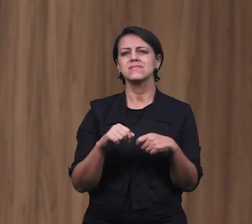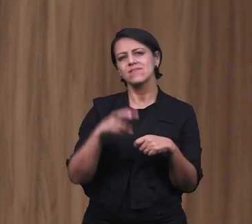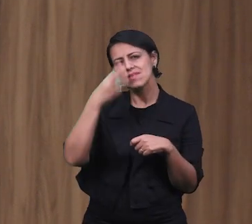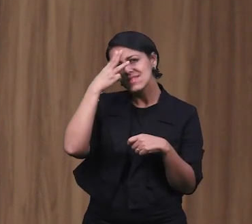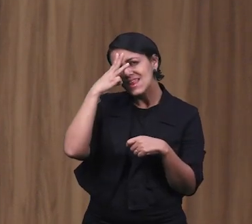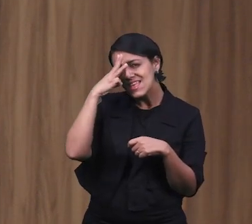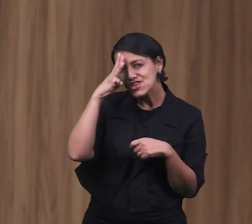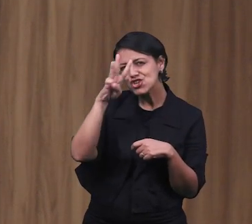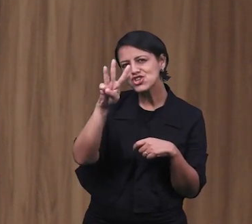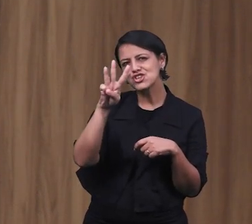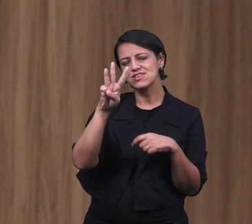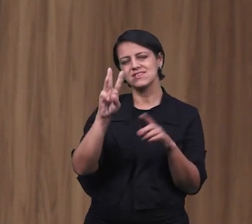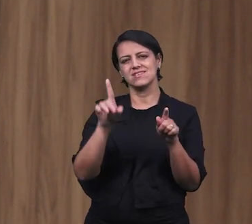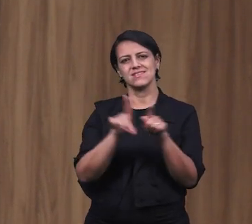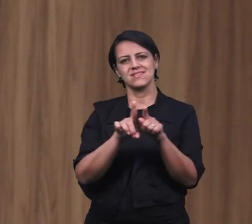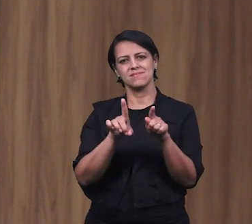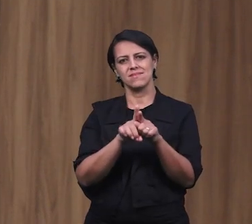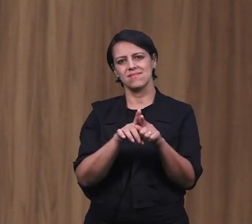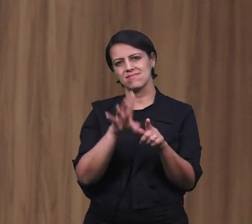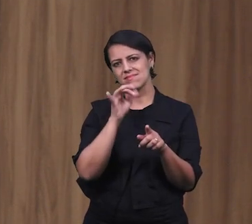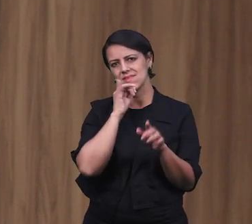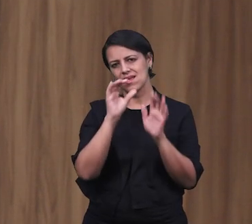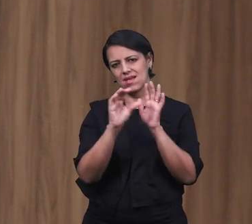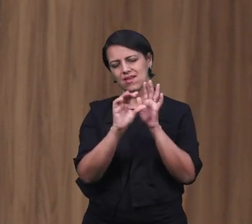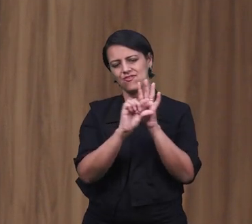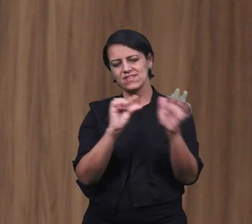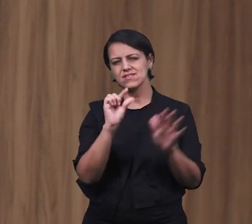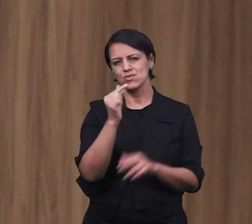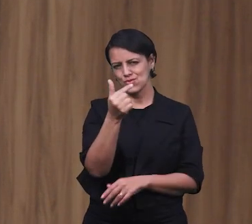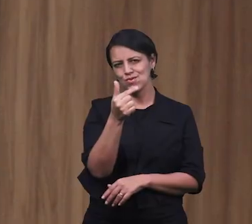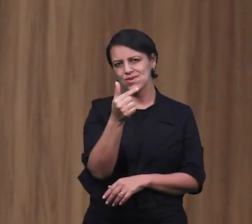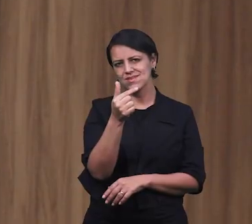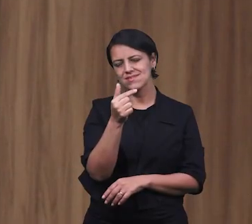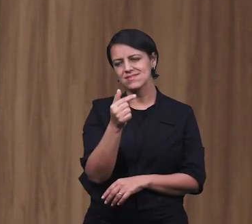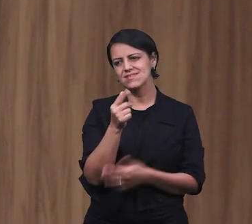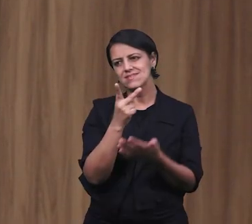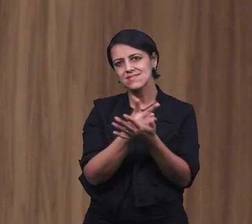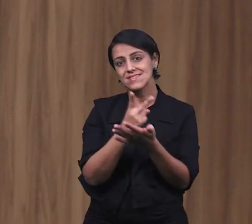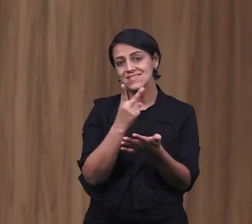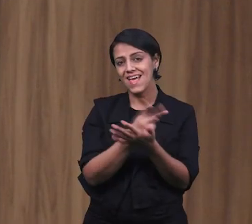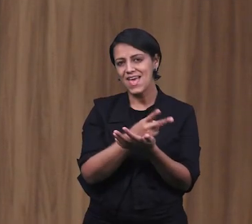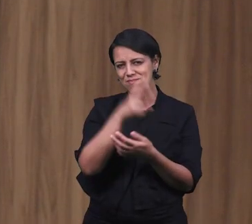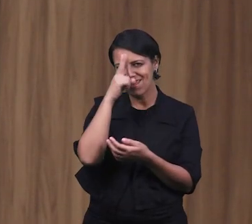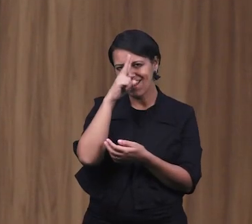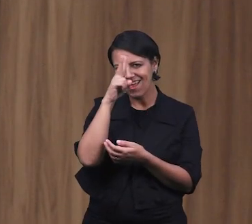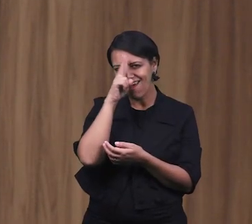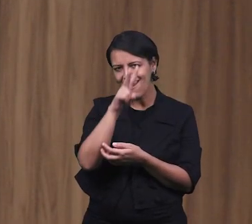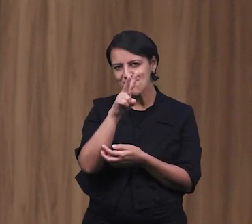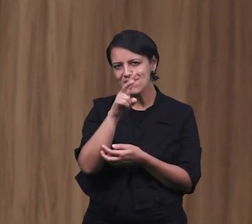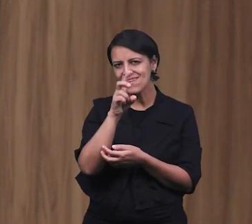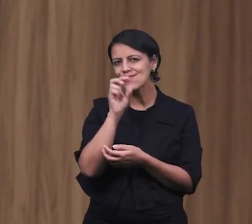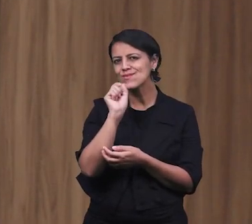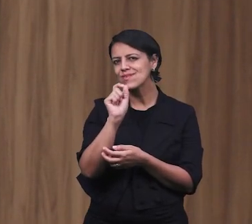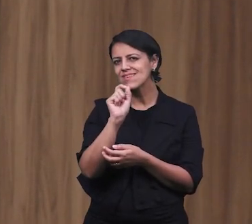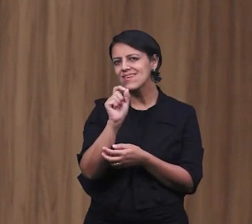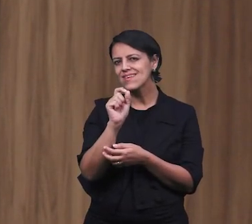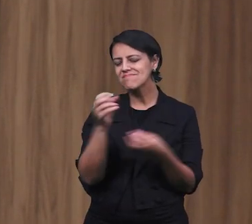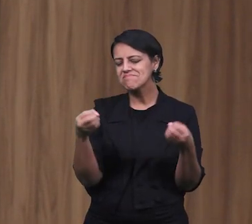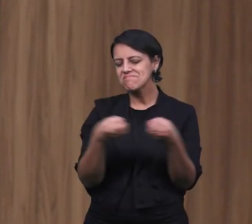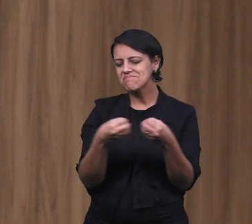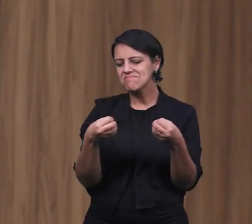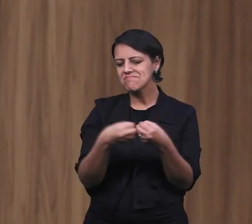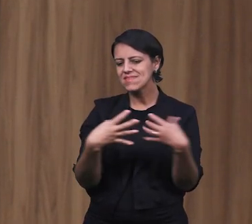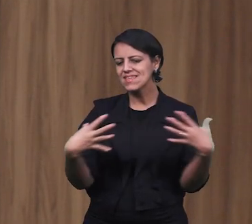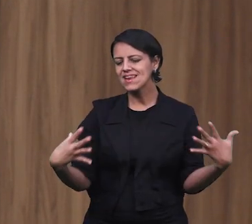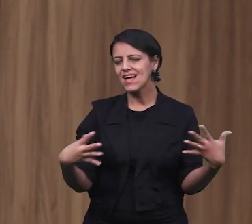dias. 3 dias no versículo 2, né, sempre fazendo menção que o milagre ele